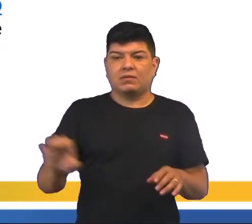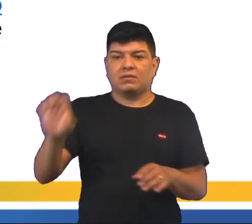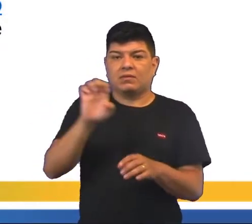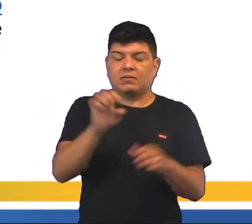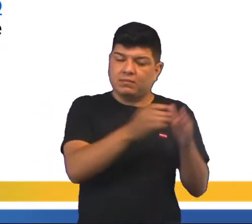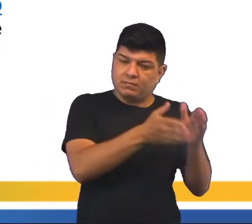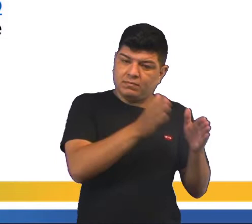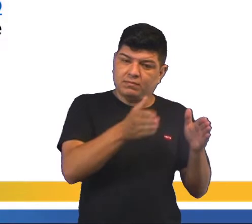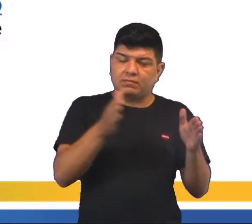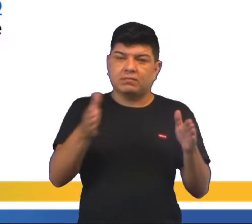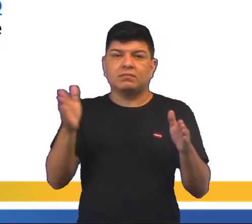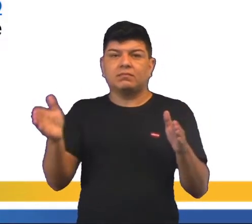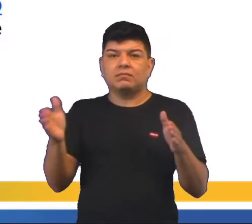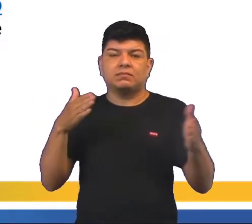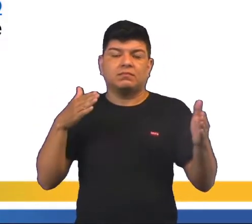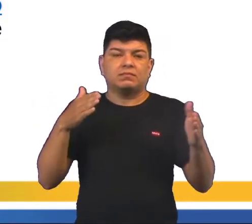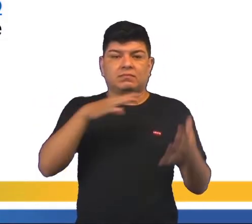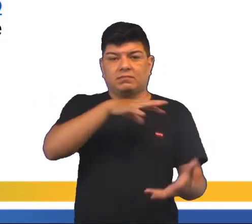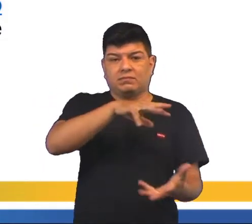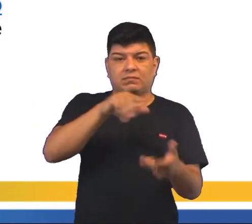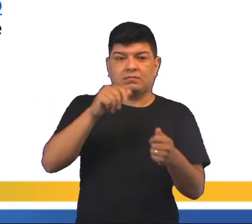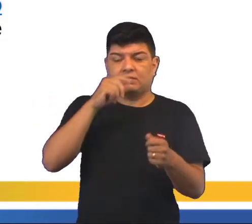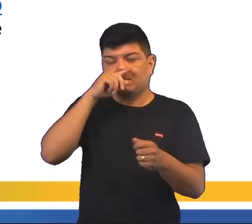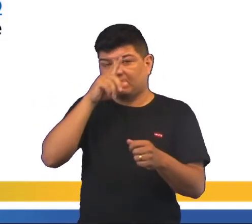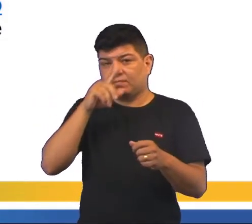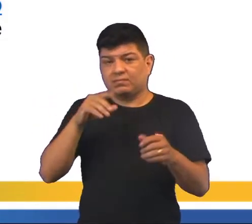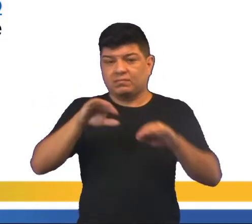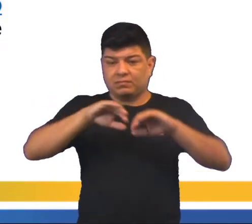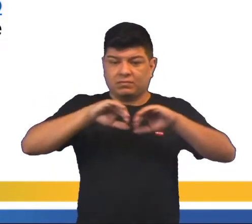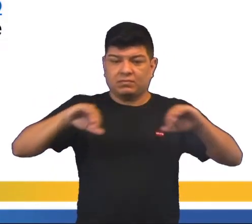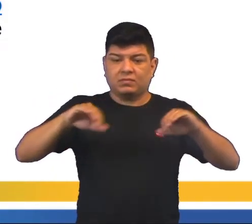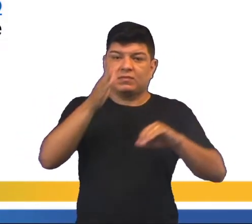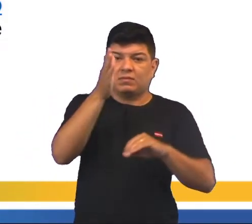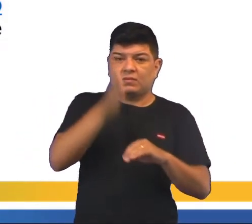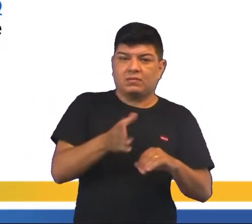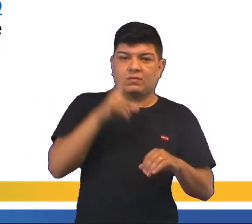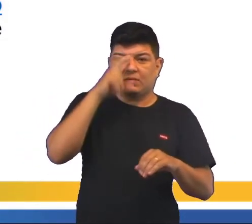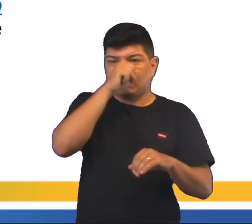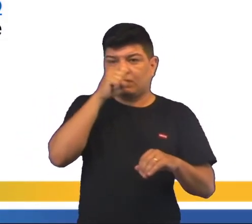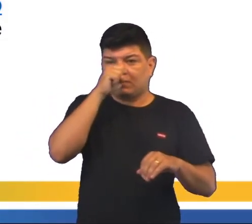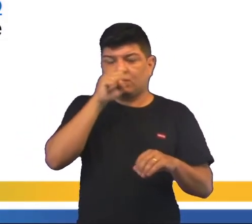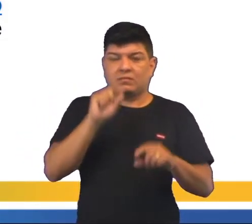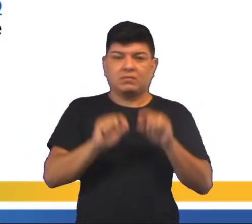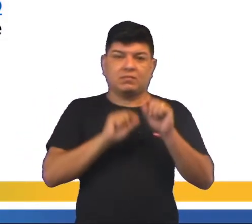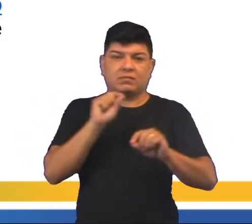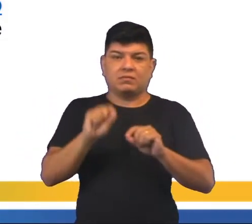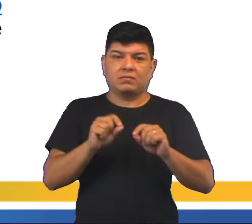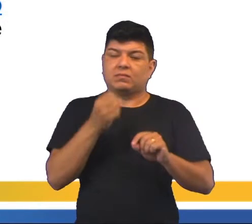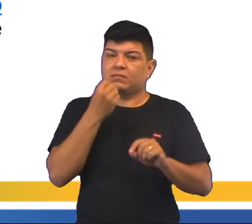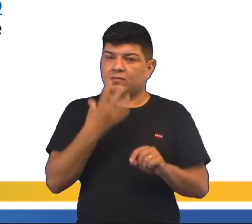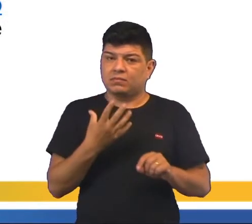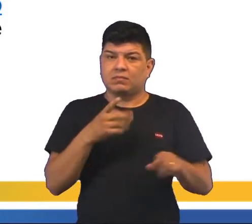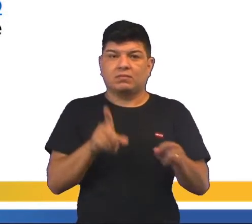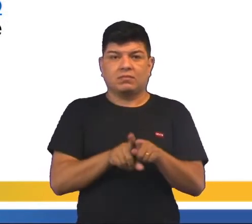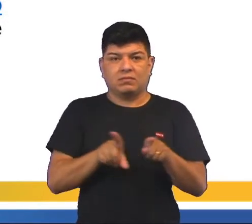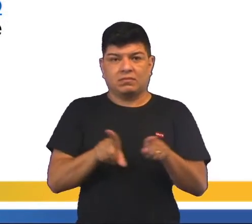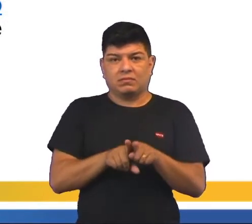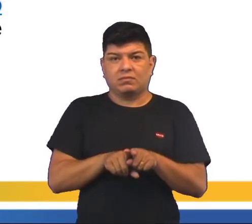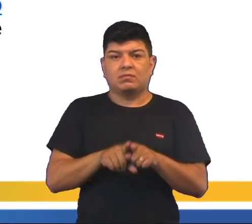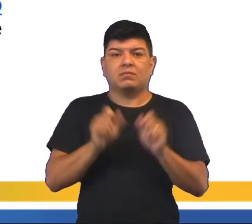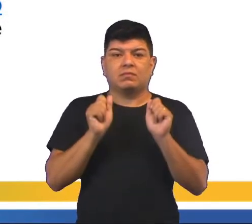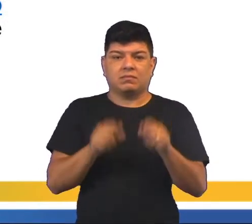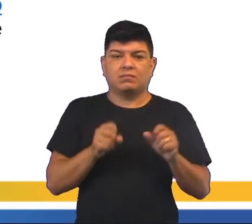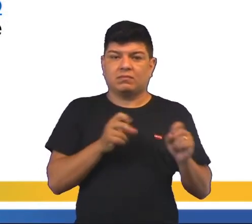pela transição, né? A terra deixa de ser associada diretamente ao poder e se torna um bem, né? Ela pode